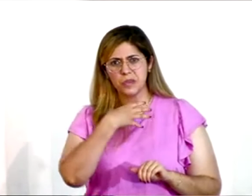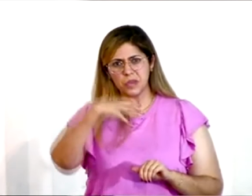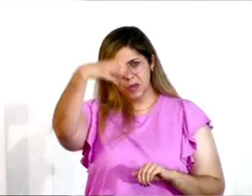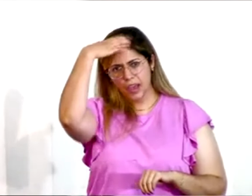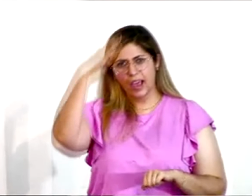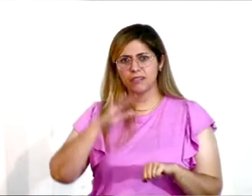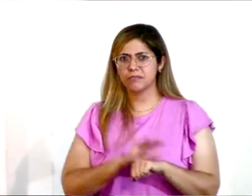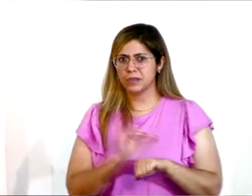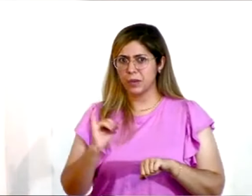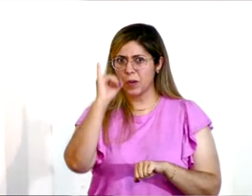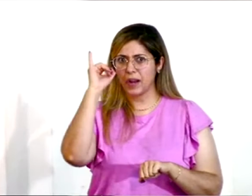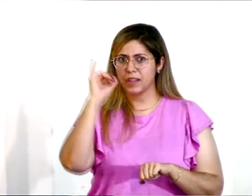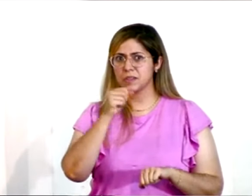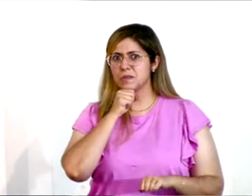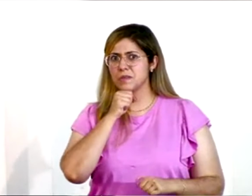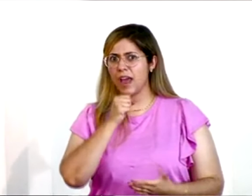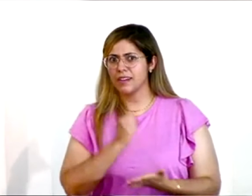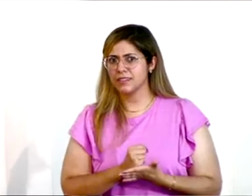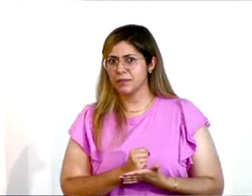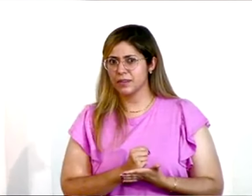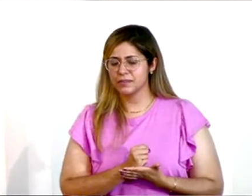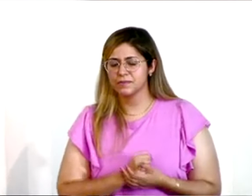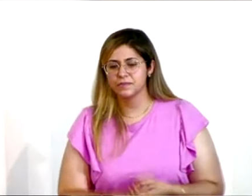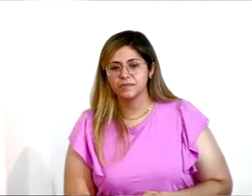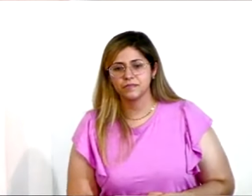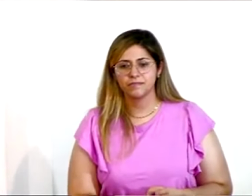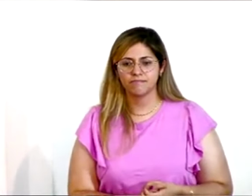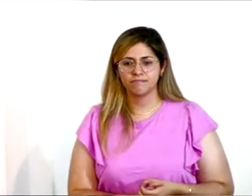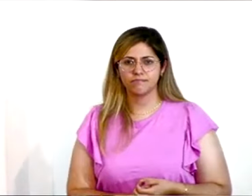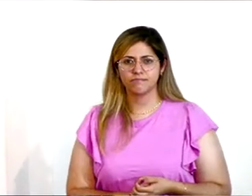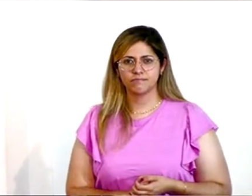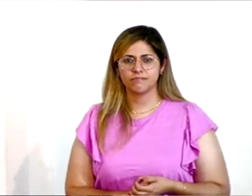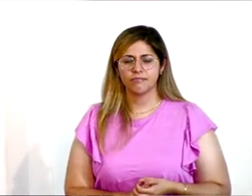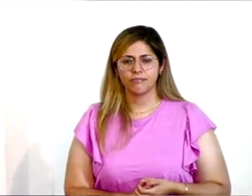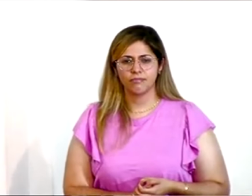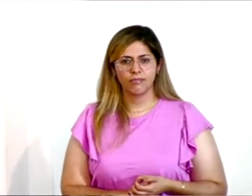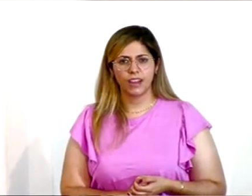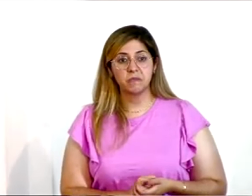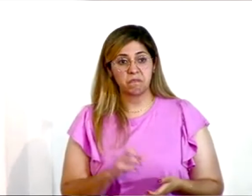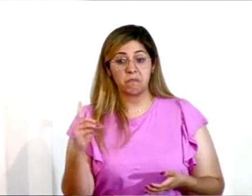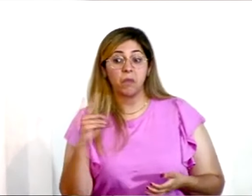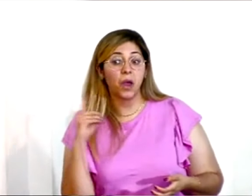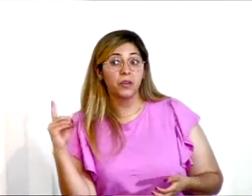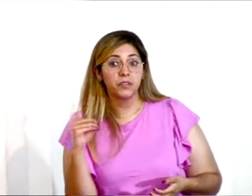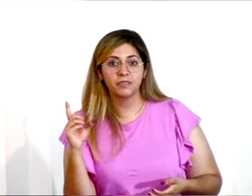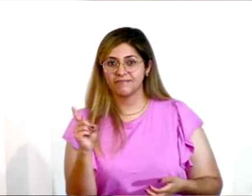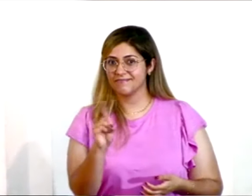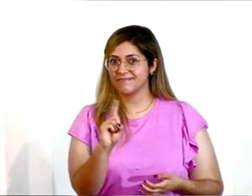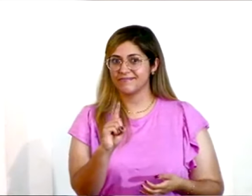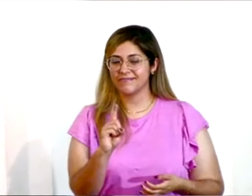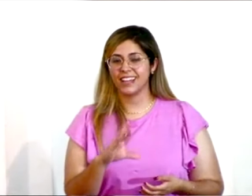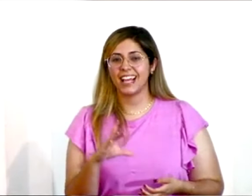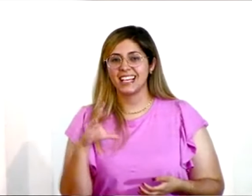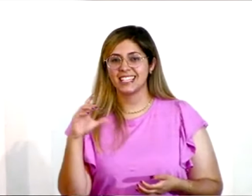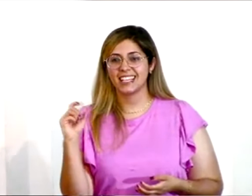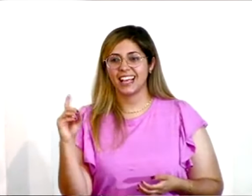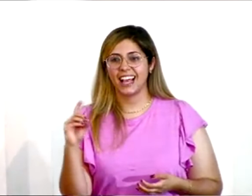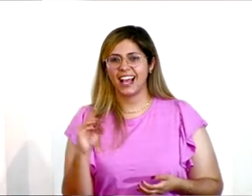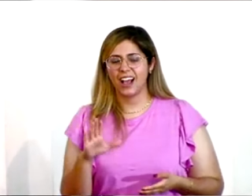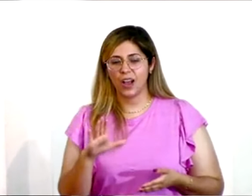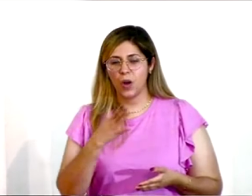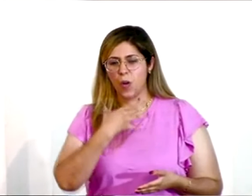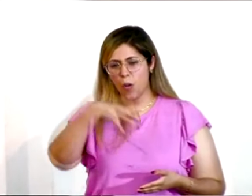Antigo Testamento. Quem é o rei? Davi não é. É Saul. Saul. Aquele